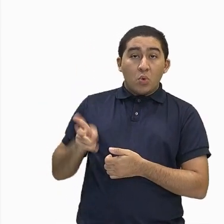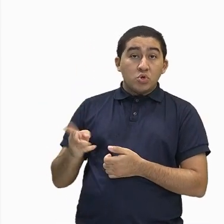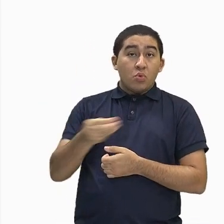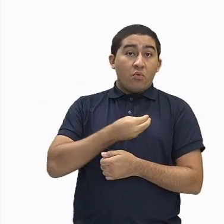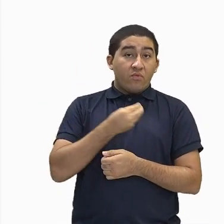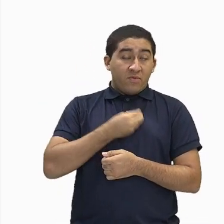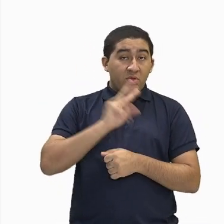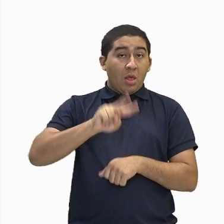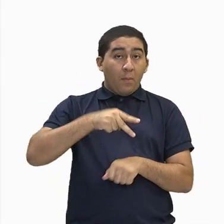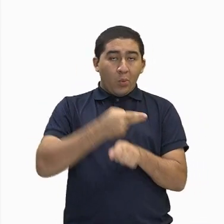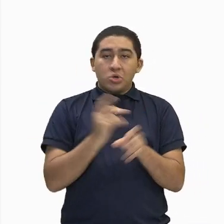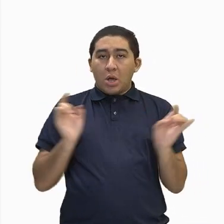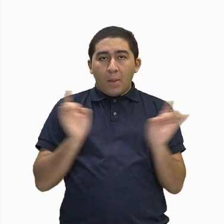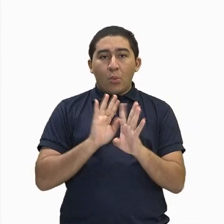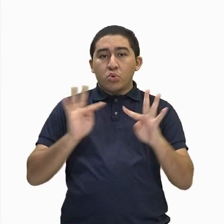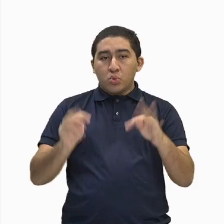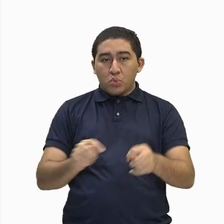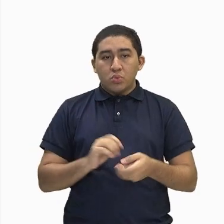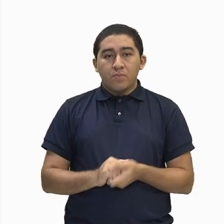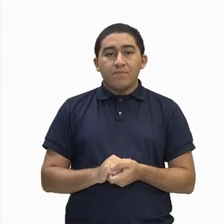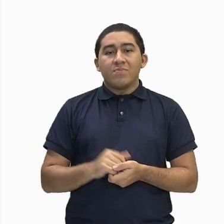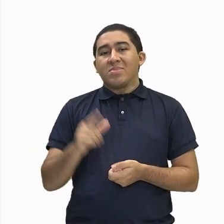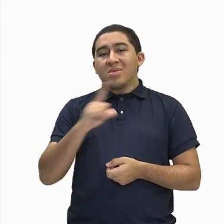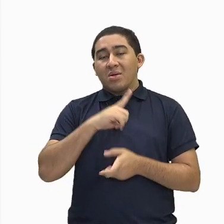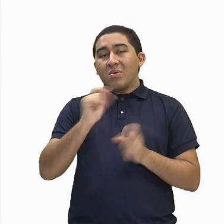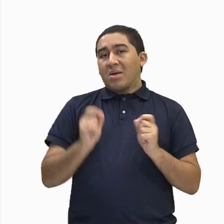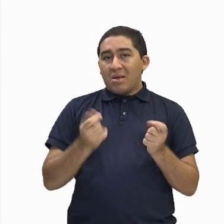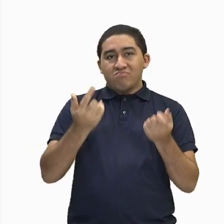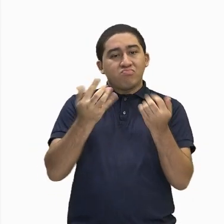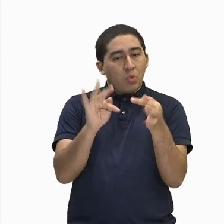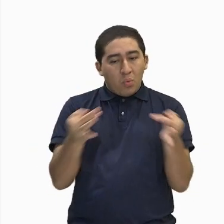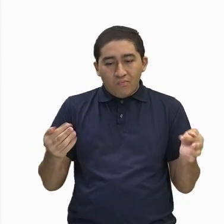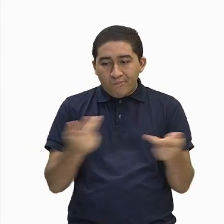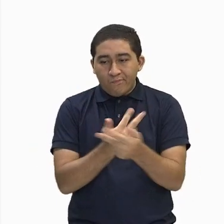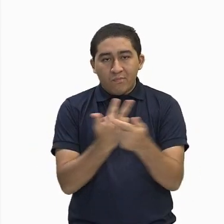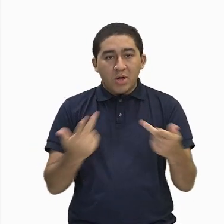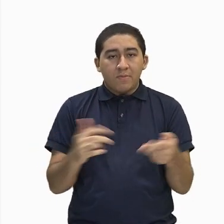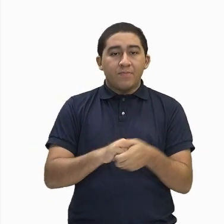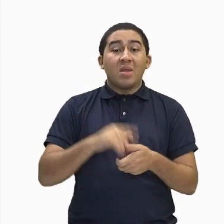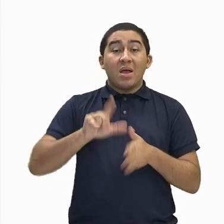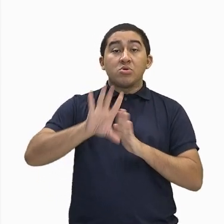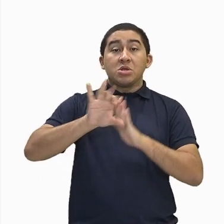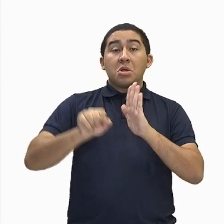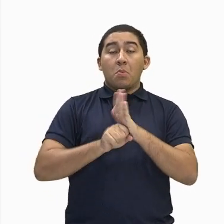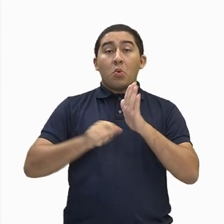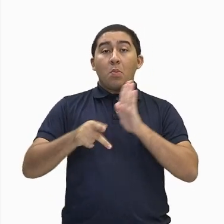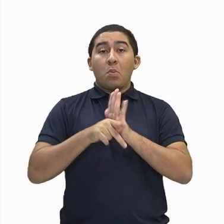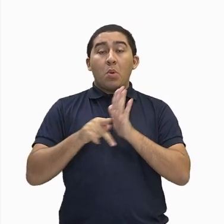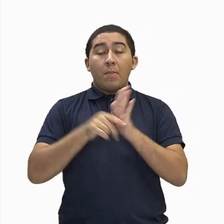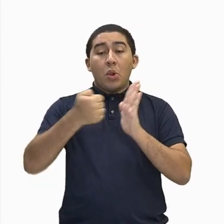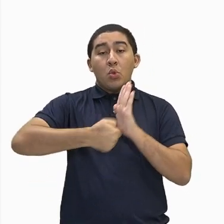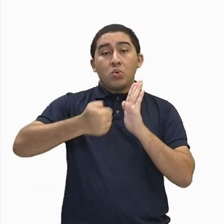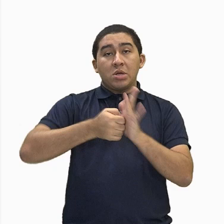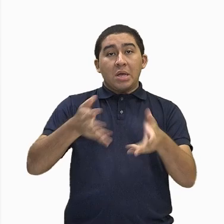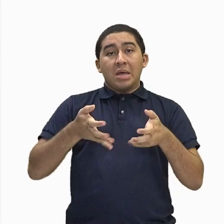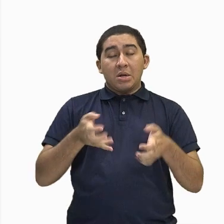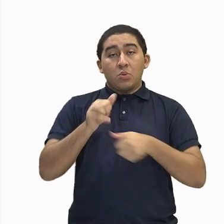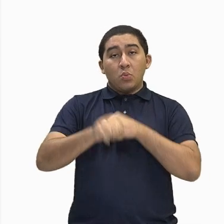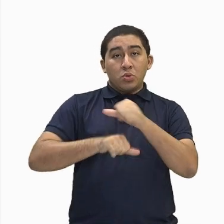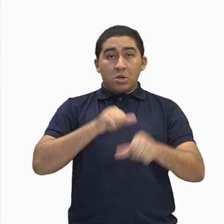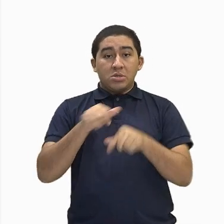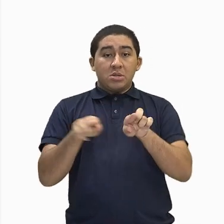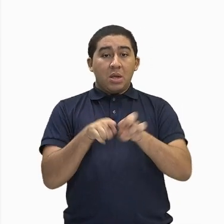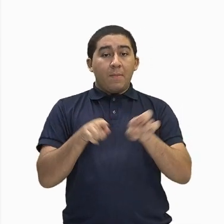ao confronto, sendo gravemente feridos, e foi um símbolo da luta por mudanças e pela moralização